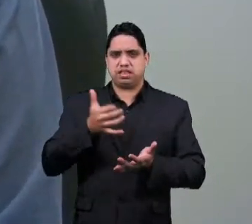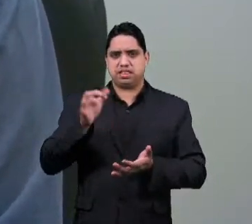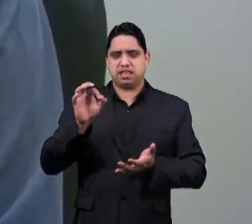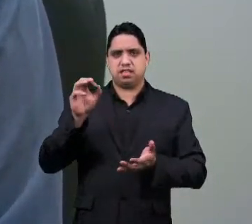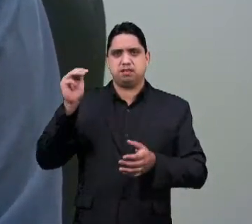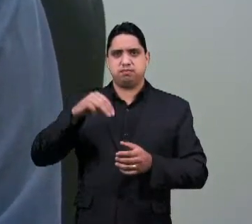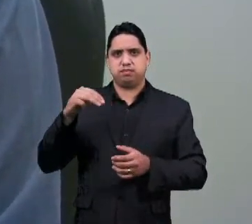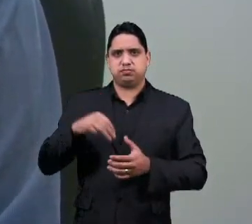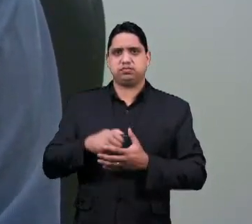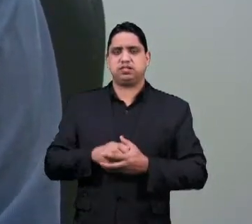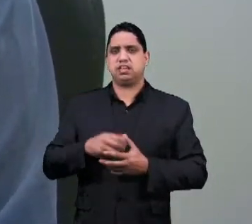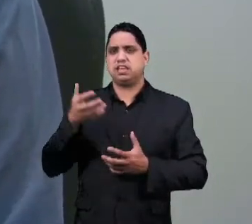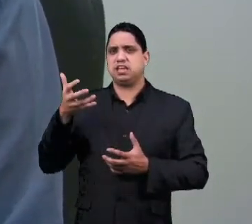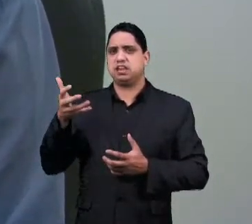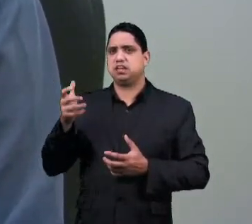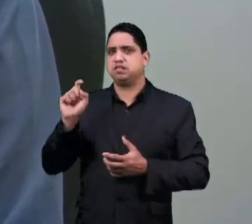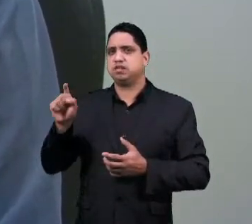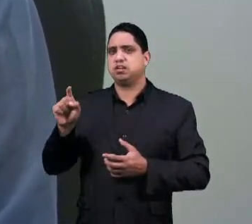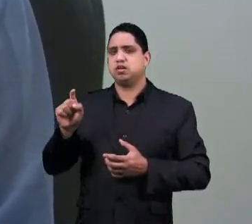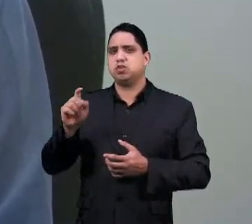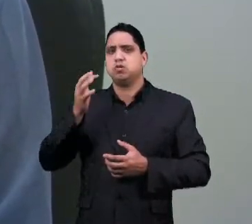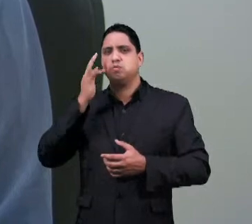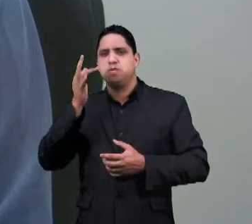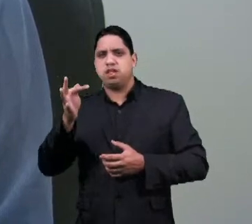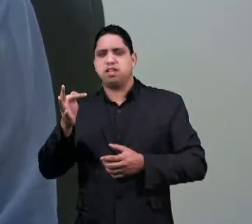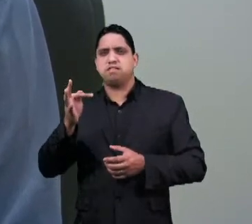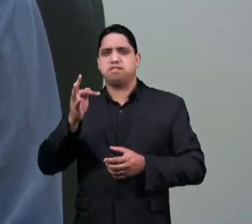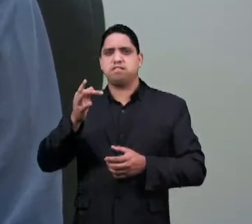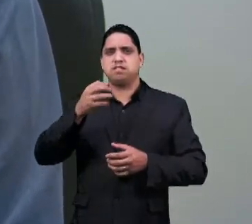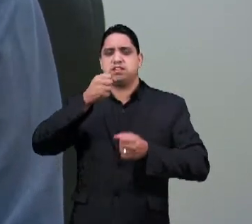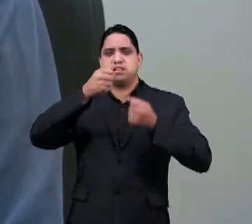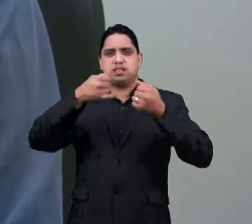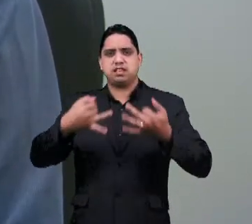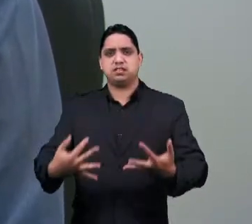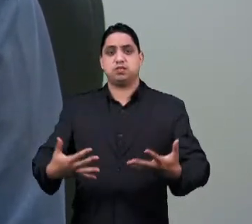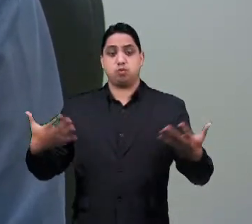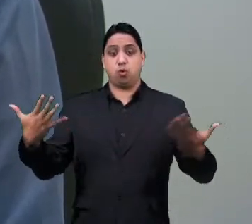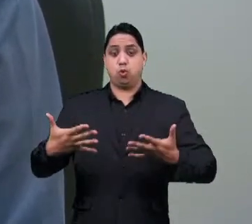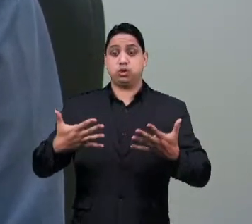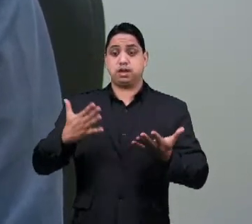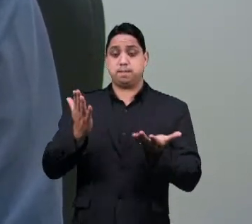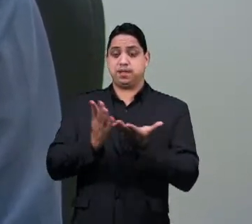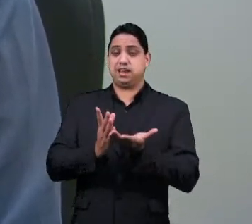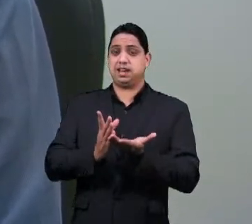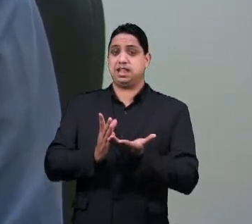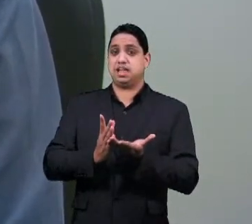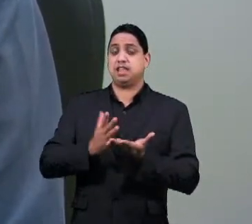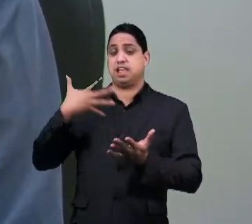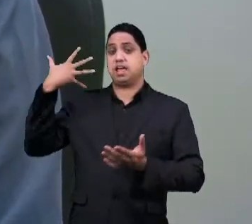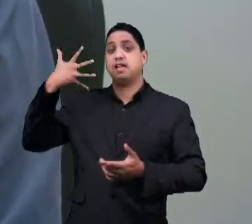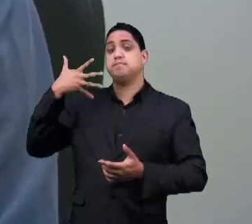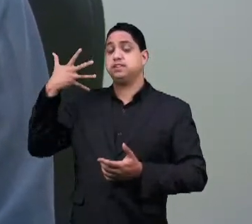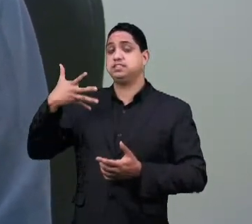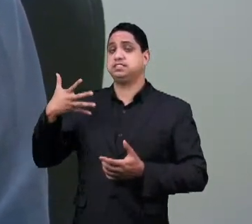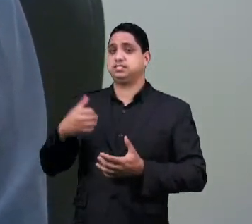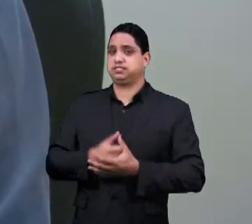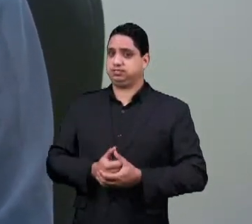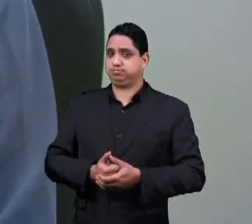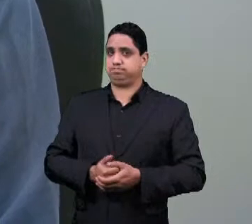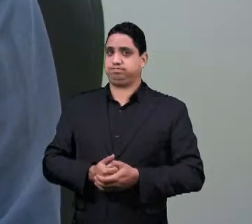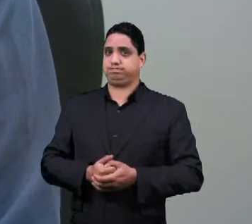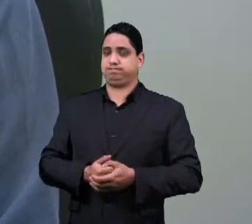8, um breve comentário sobre a palavra que será trazida nesse culto às 8 horas,